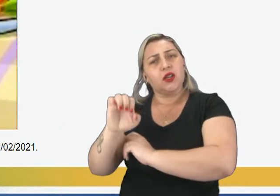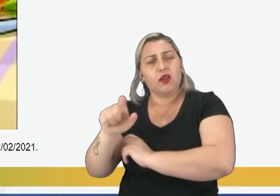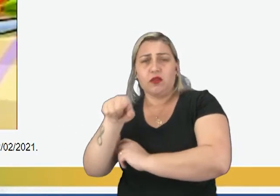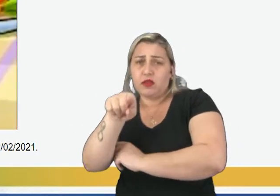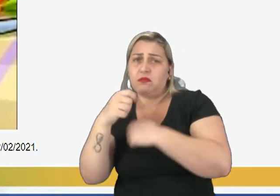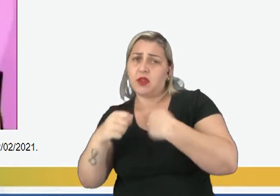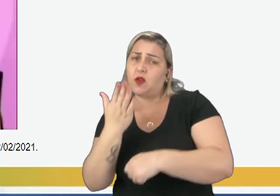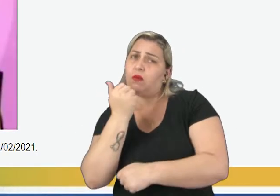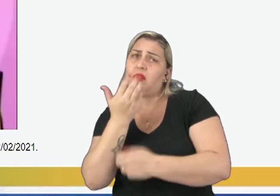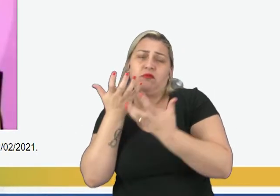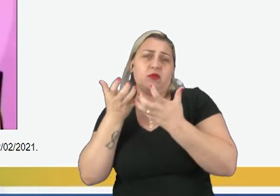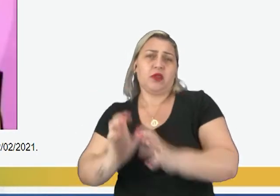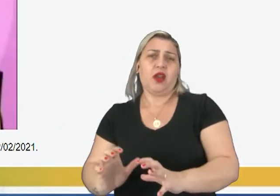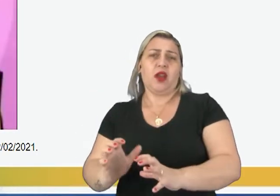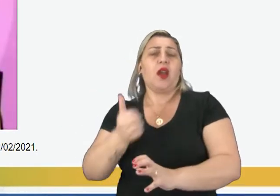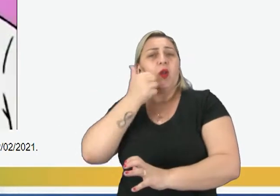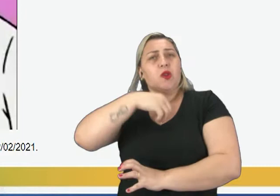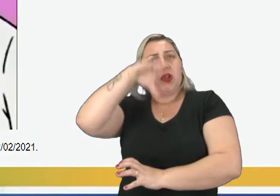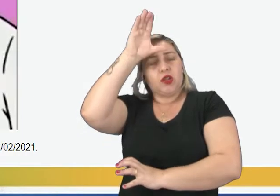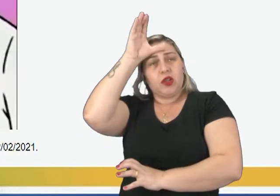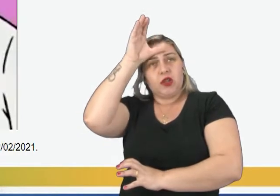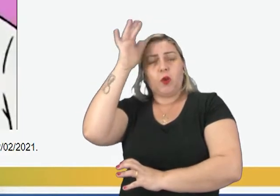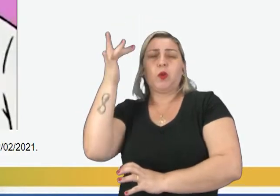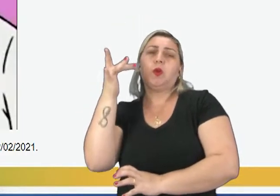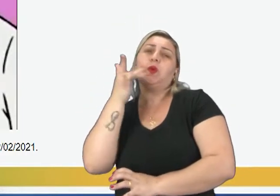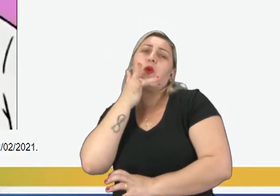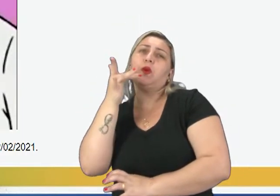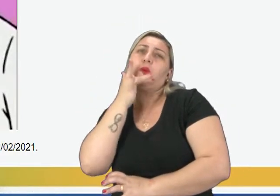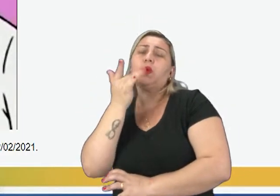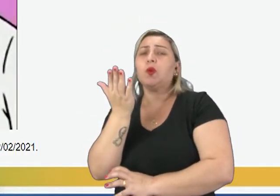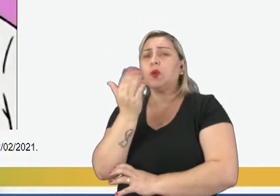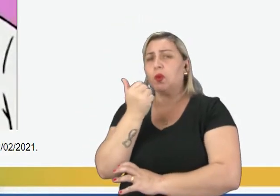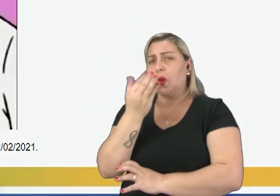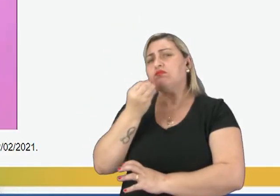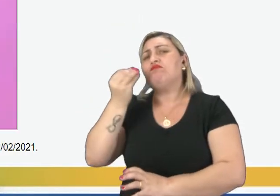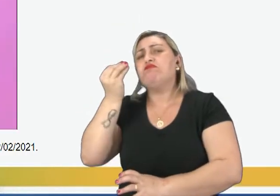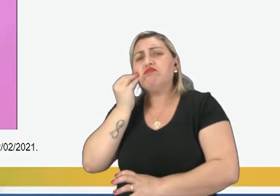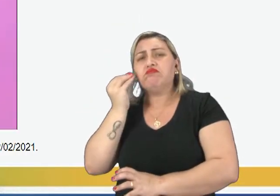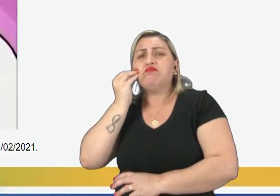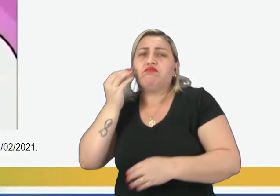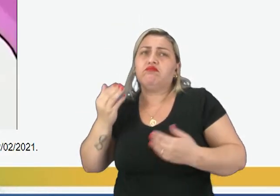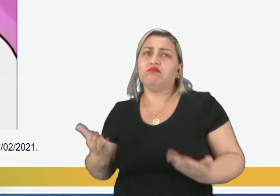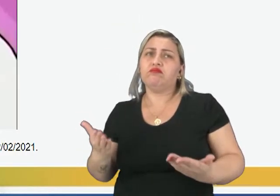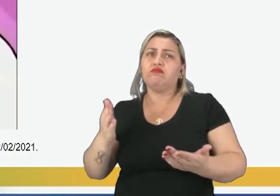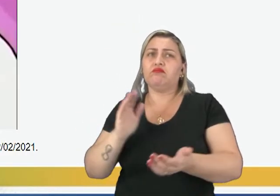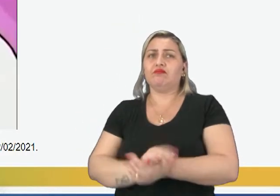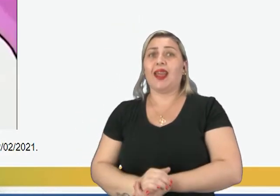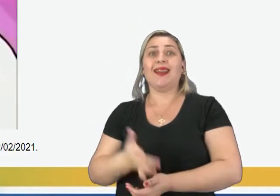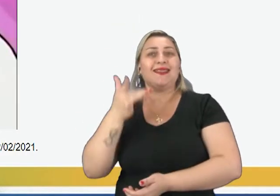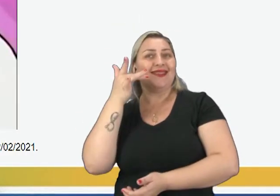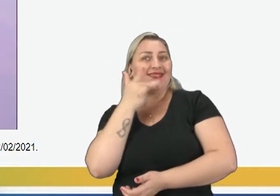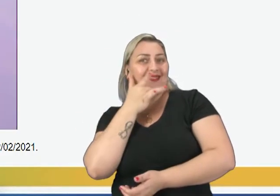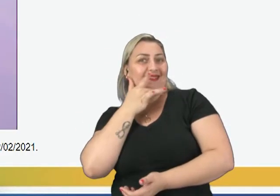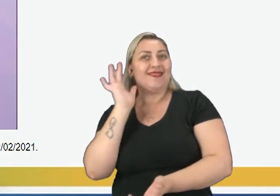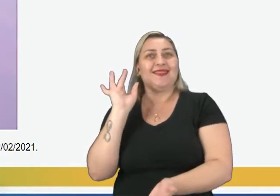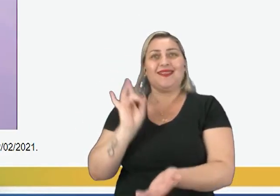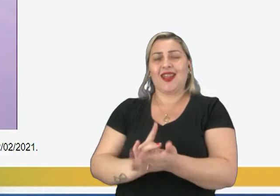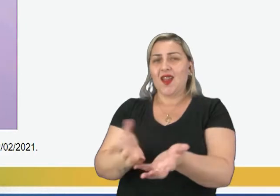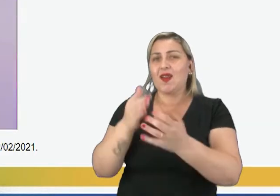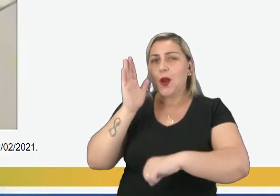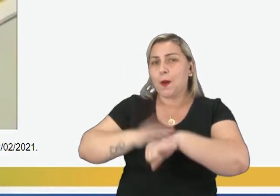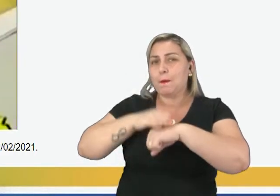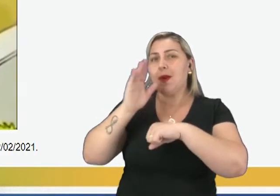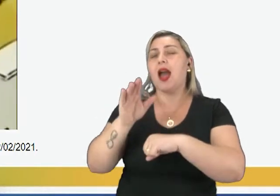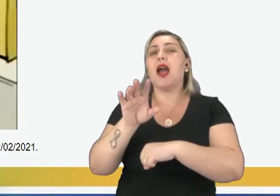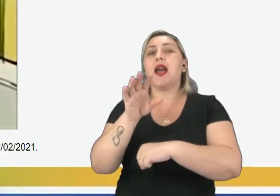Gostoso. É bom. Come, Daniel, experimenta. É gostoso mesmo. Eu quero mais,